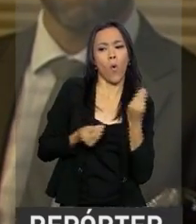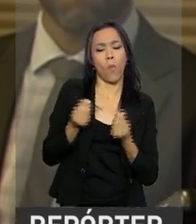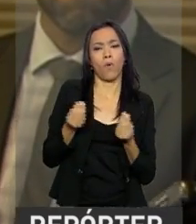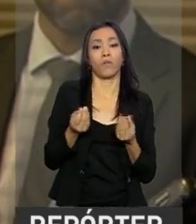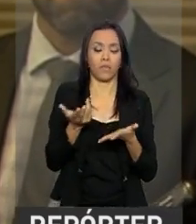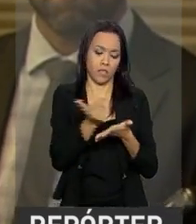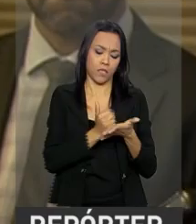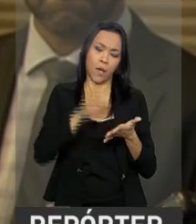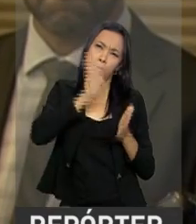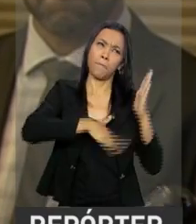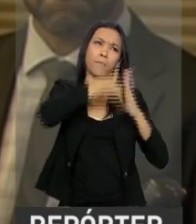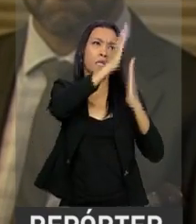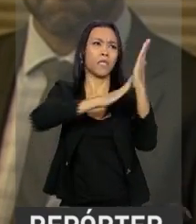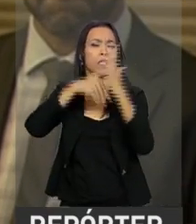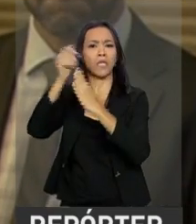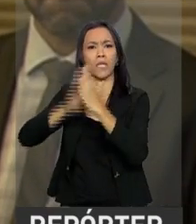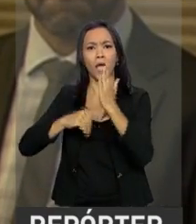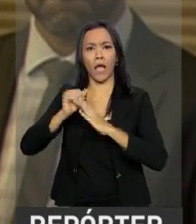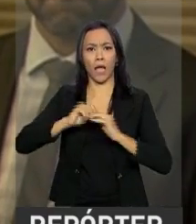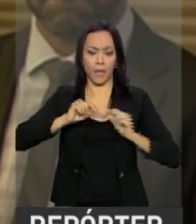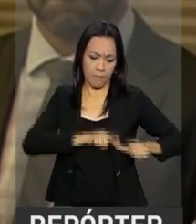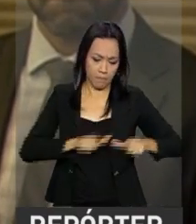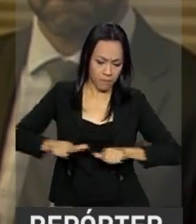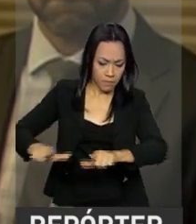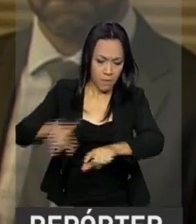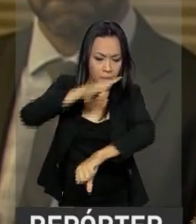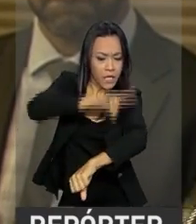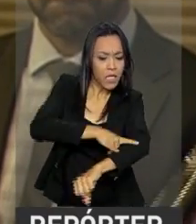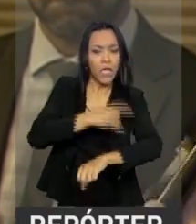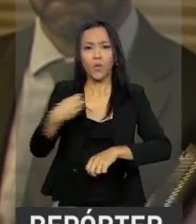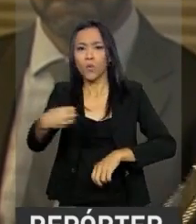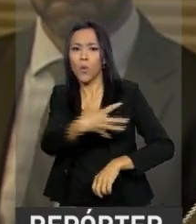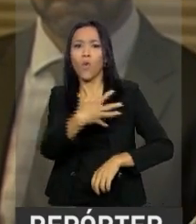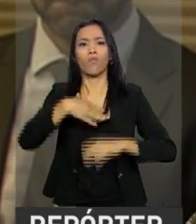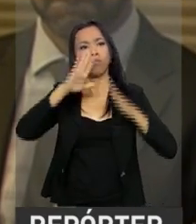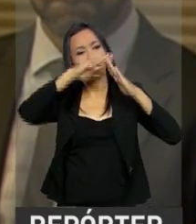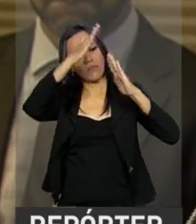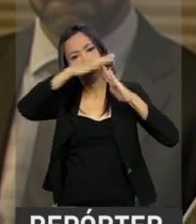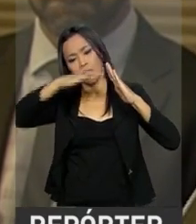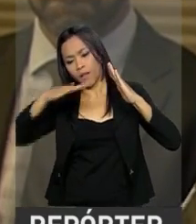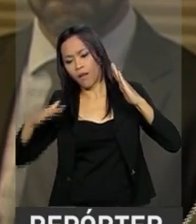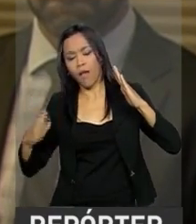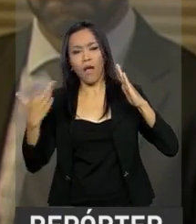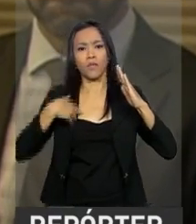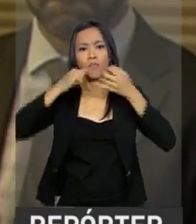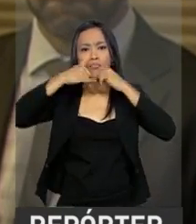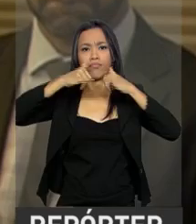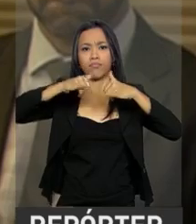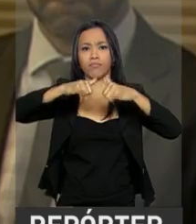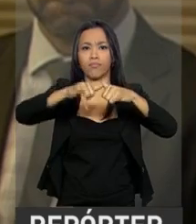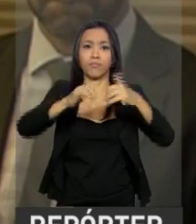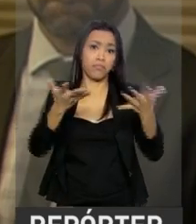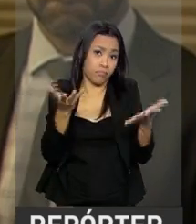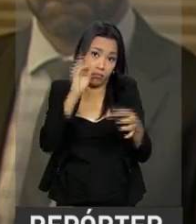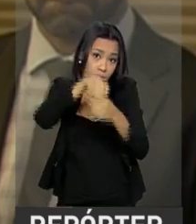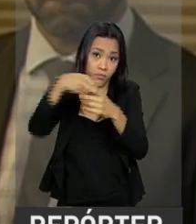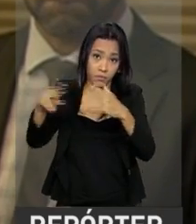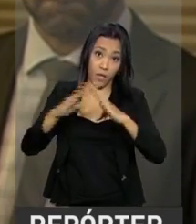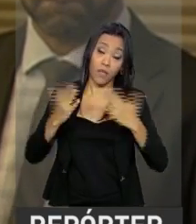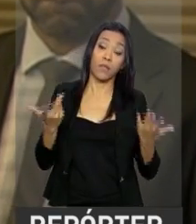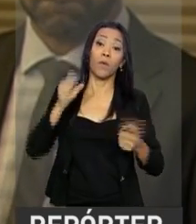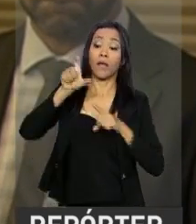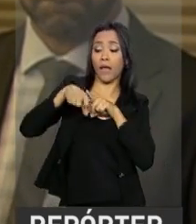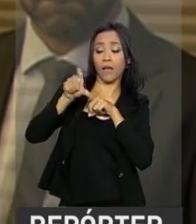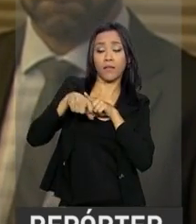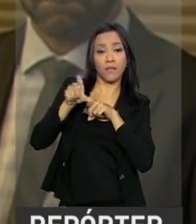reboco a troca do piso novo banheiro uma fossa sanitária um telhado reforma elétrica uma reforma administrativa o cartão vai